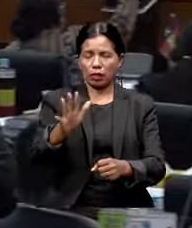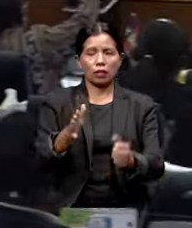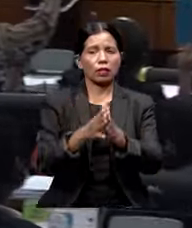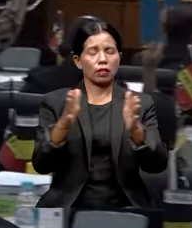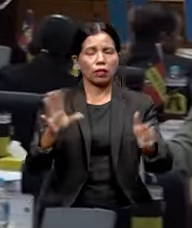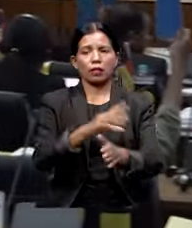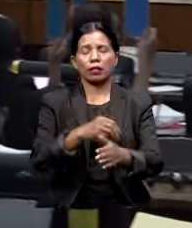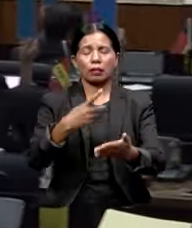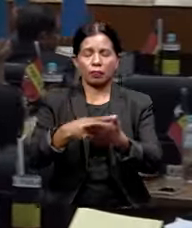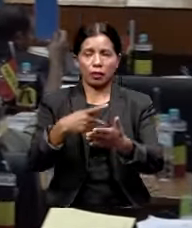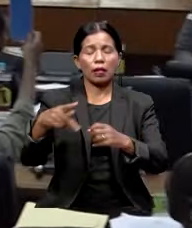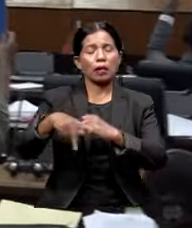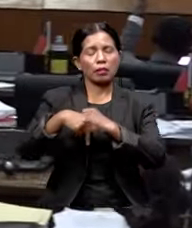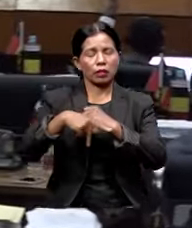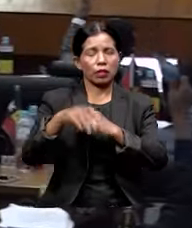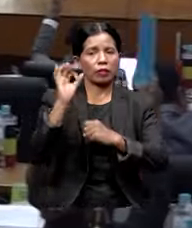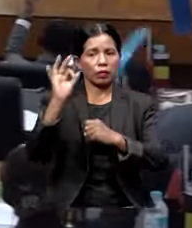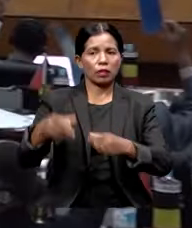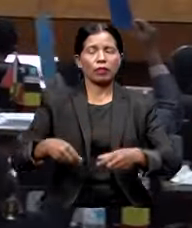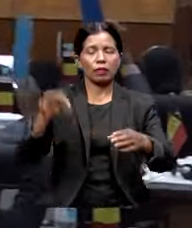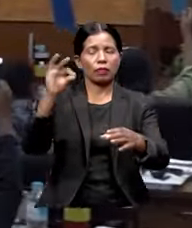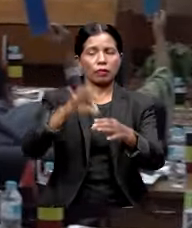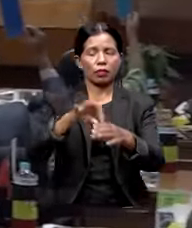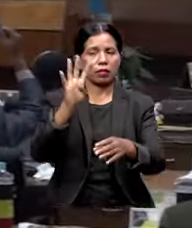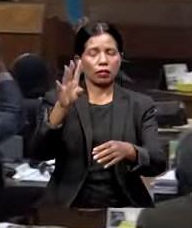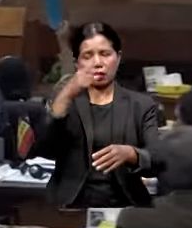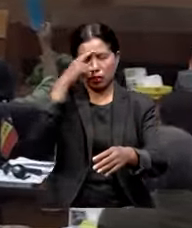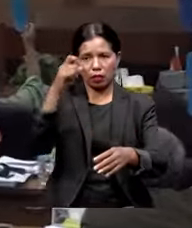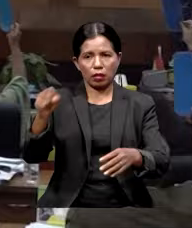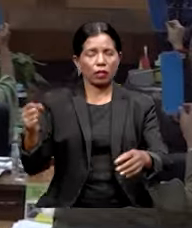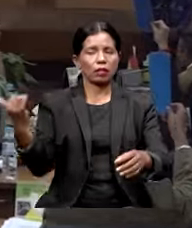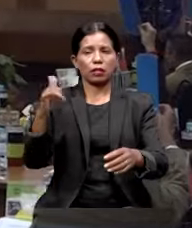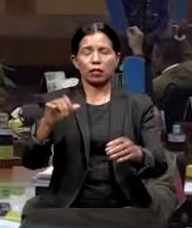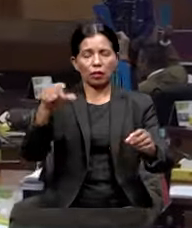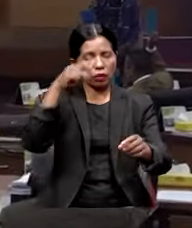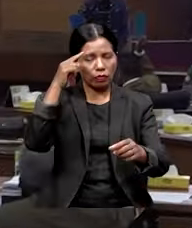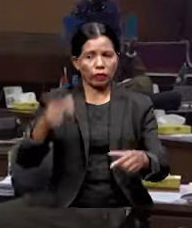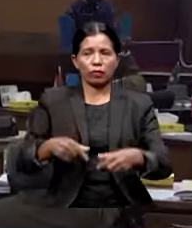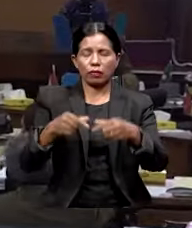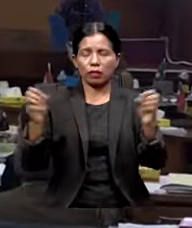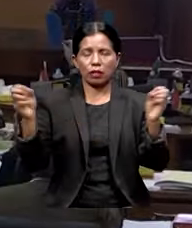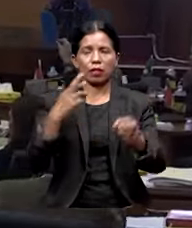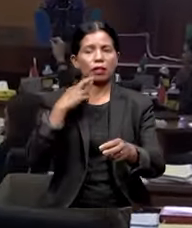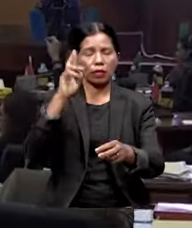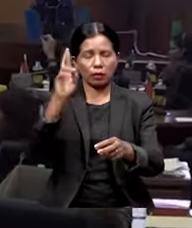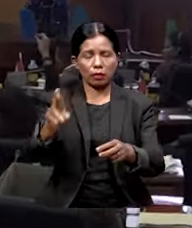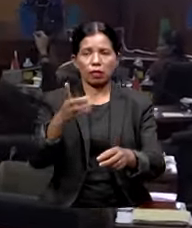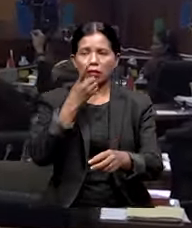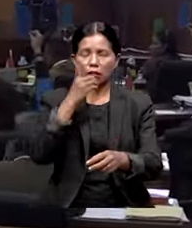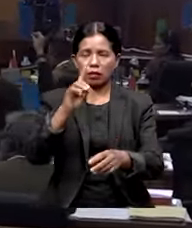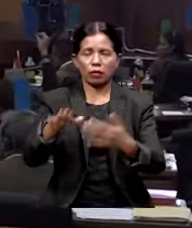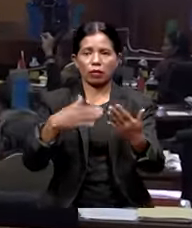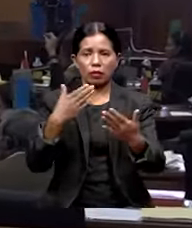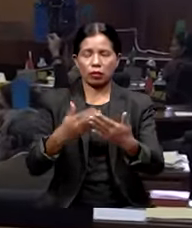generalidade, bancada Fretelin no PLP for votos abstenção também considera razão se nebe governo for, lá responde ba declaração sira,